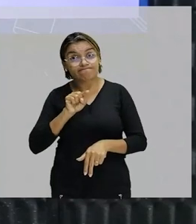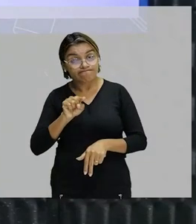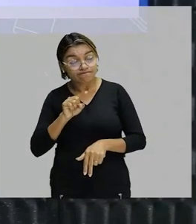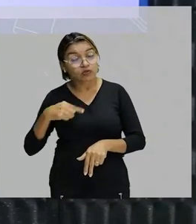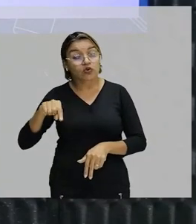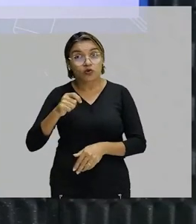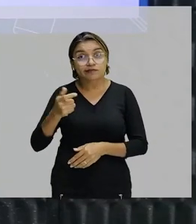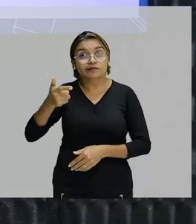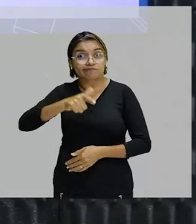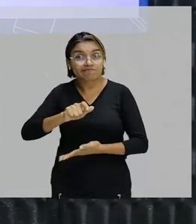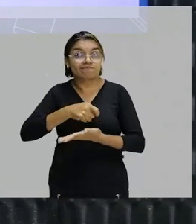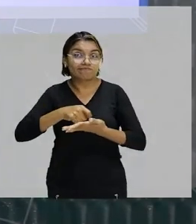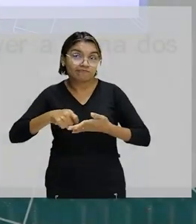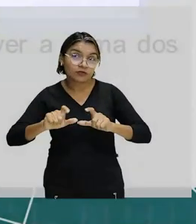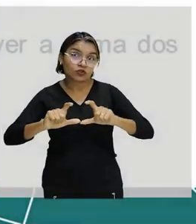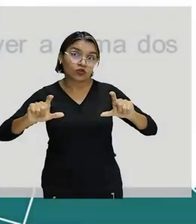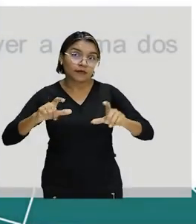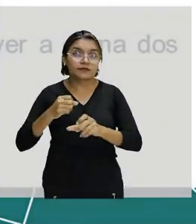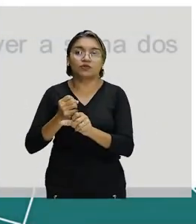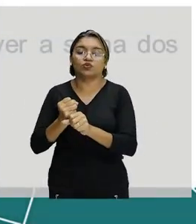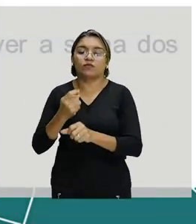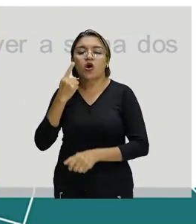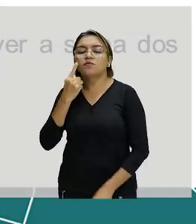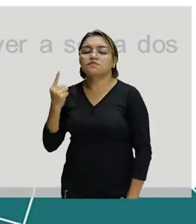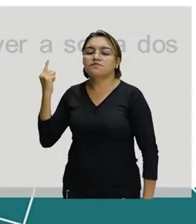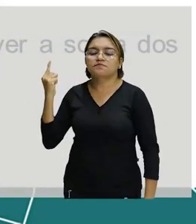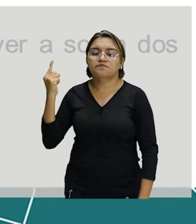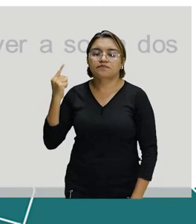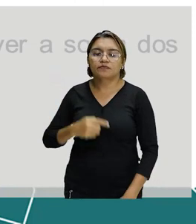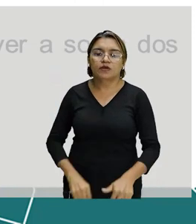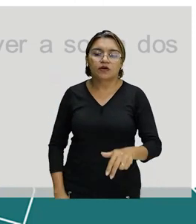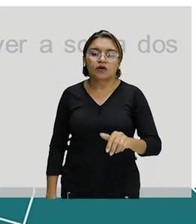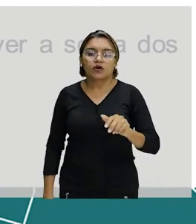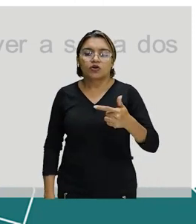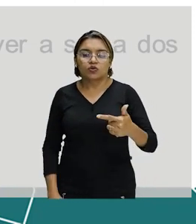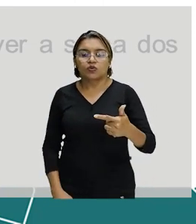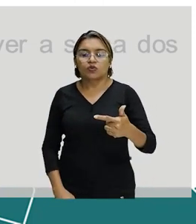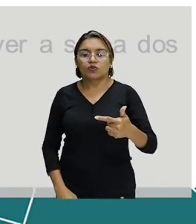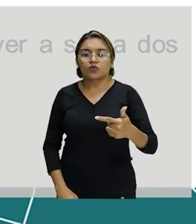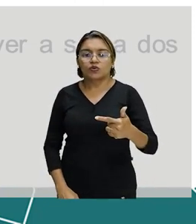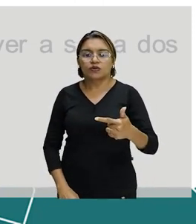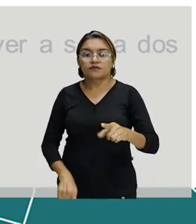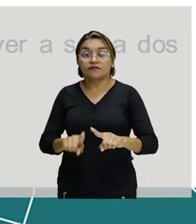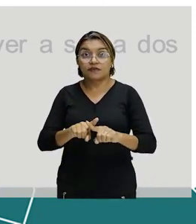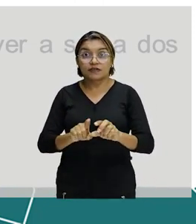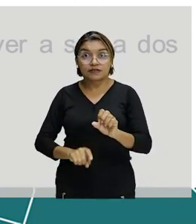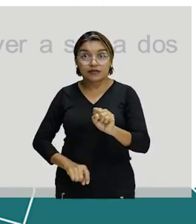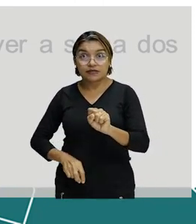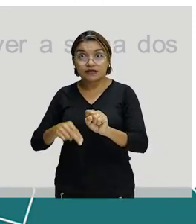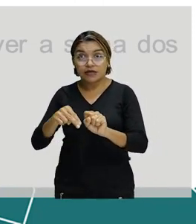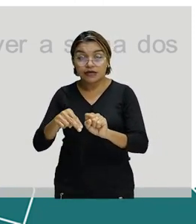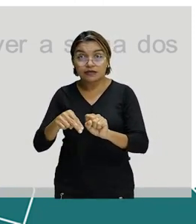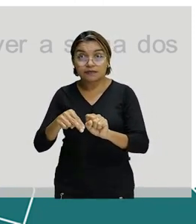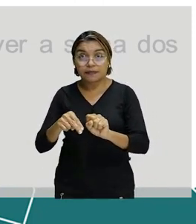reescrever essa fórmula da soma Olha só como ficou 2 ve SN eu vou pegar somente o